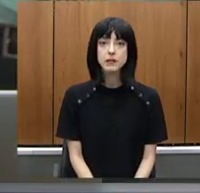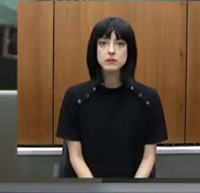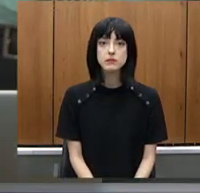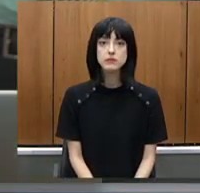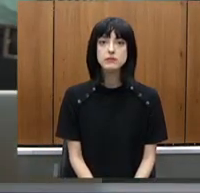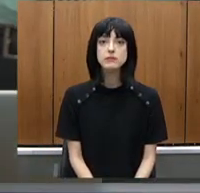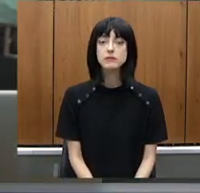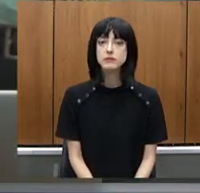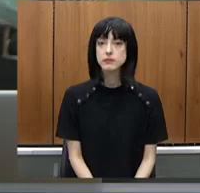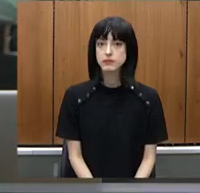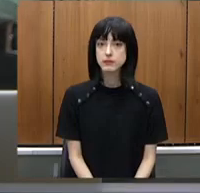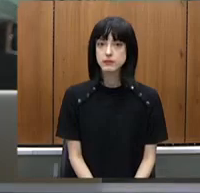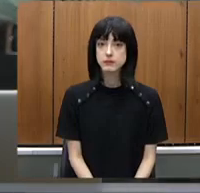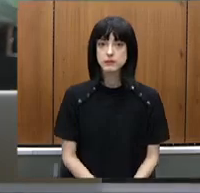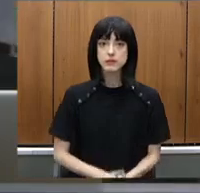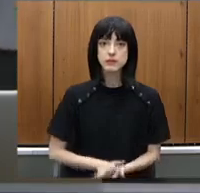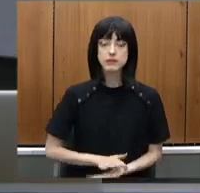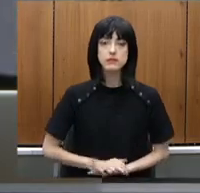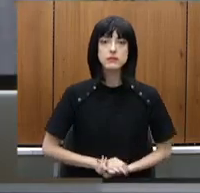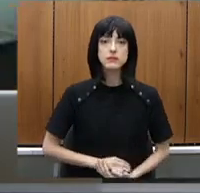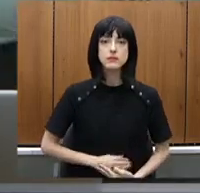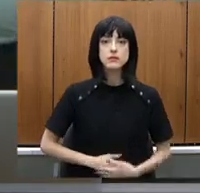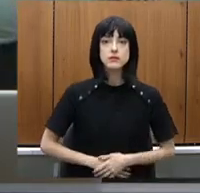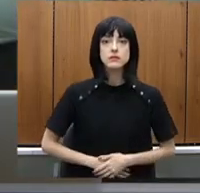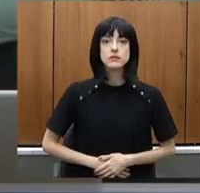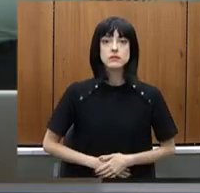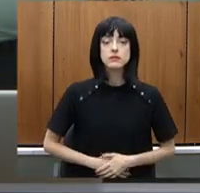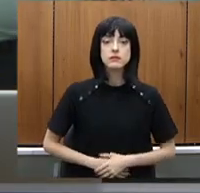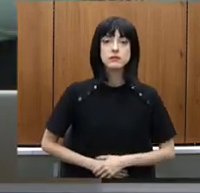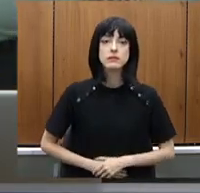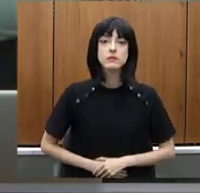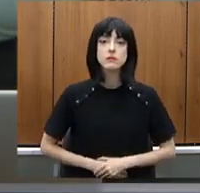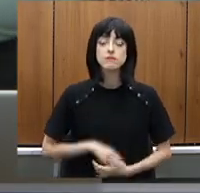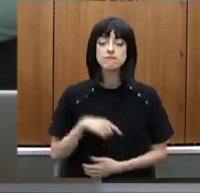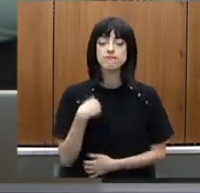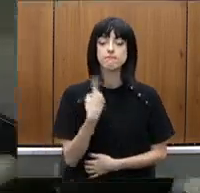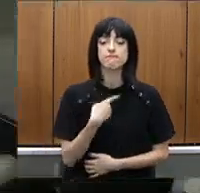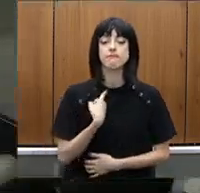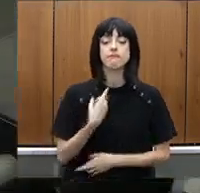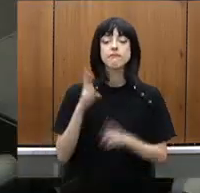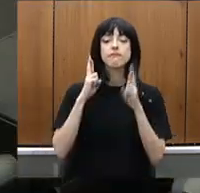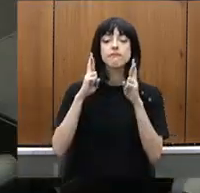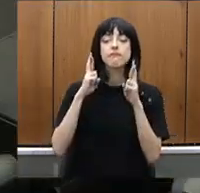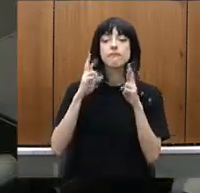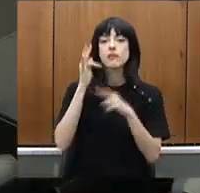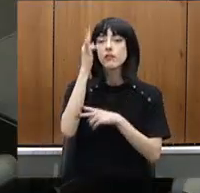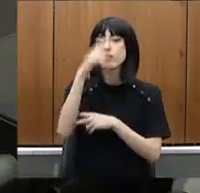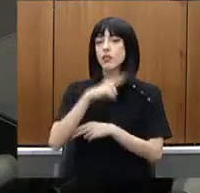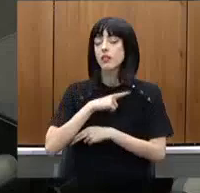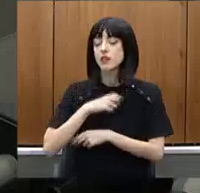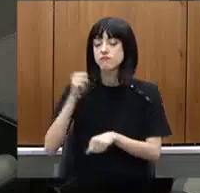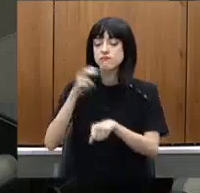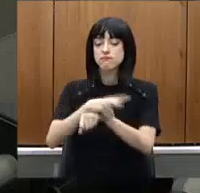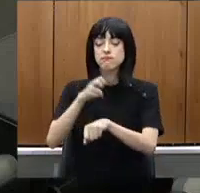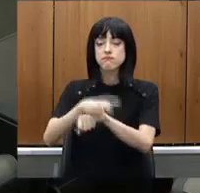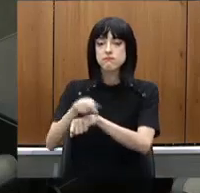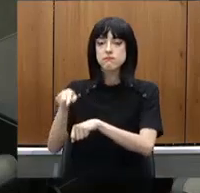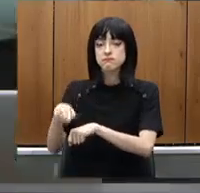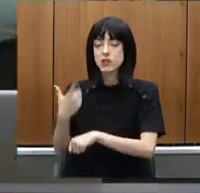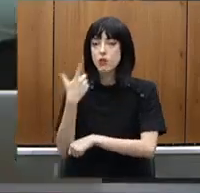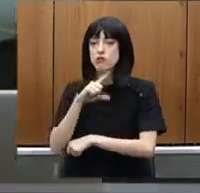uma esperança maior de ingresso na Instituição Polícia Militar de Minas Gerais passo a palavra